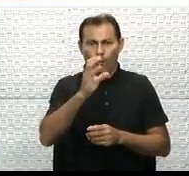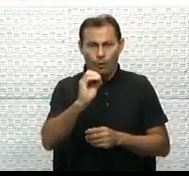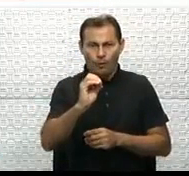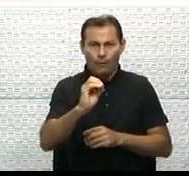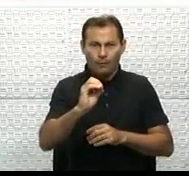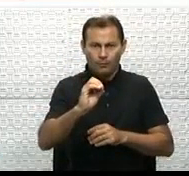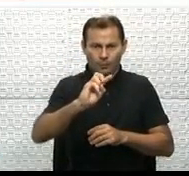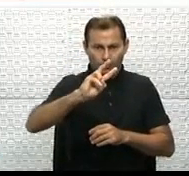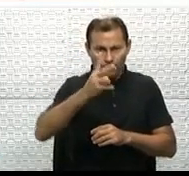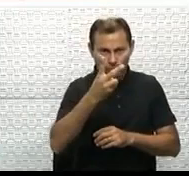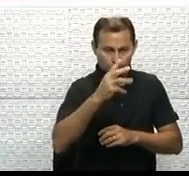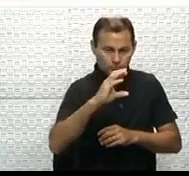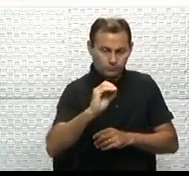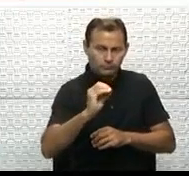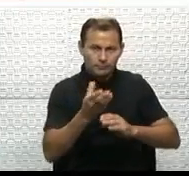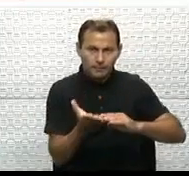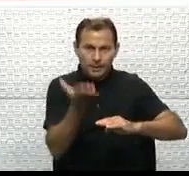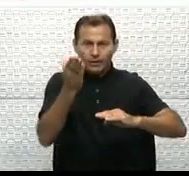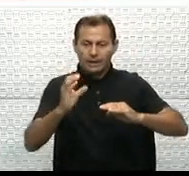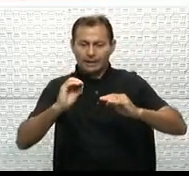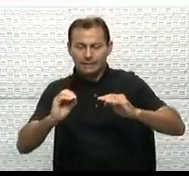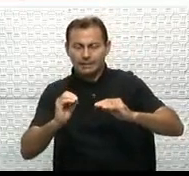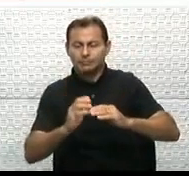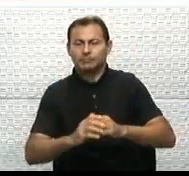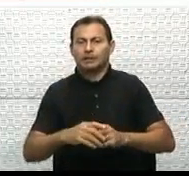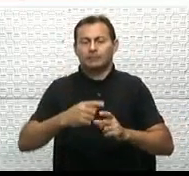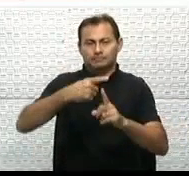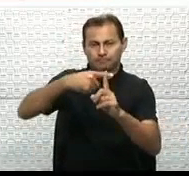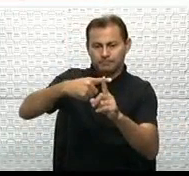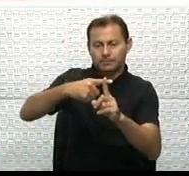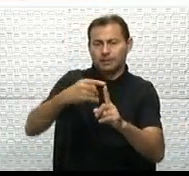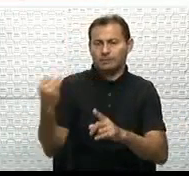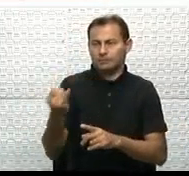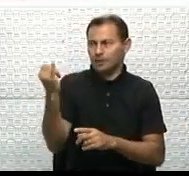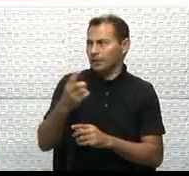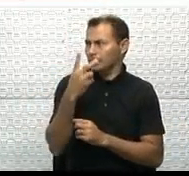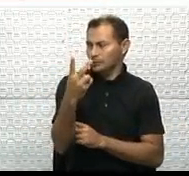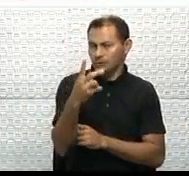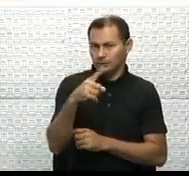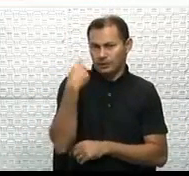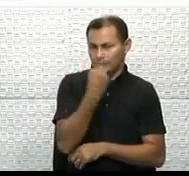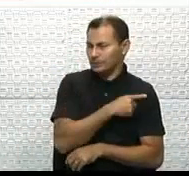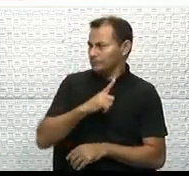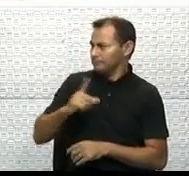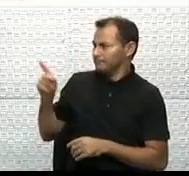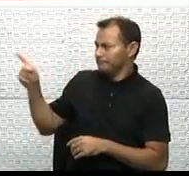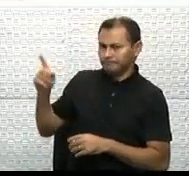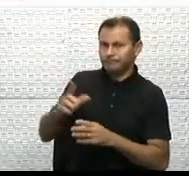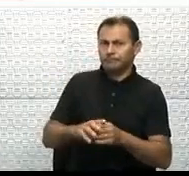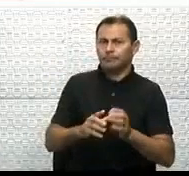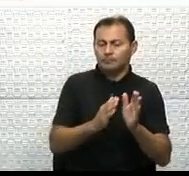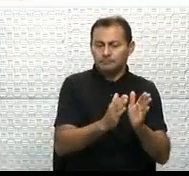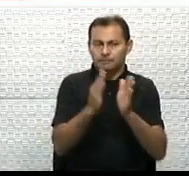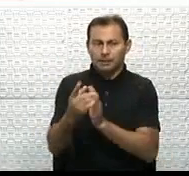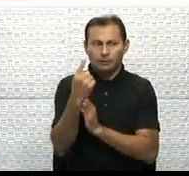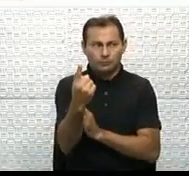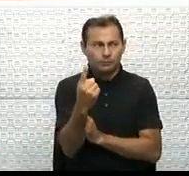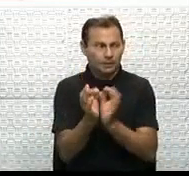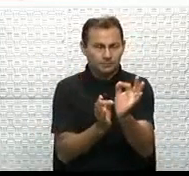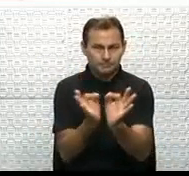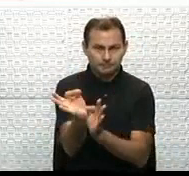zero, correlação positiva significante. Então essas são as duas opções que nós temos para o passo 1, que